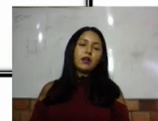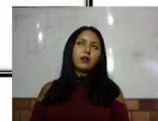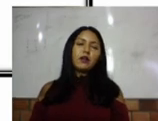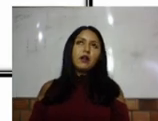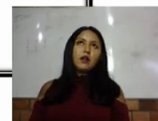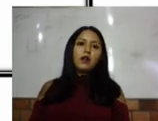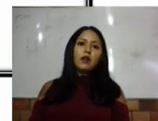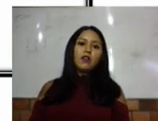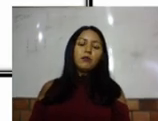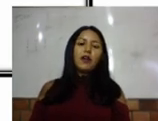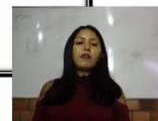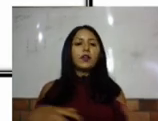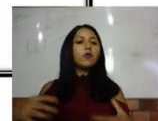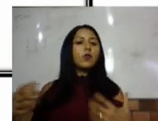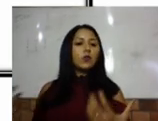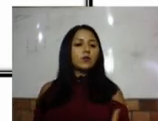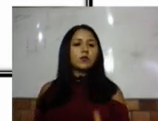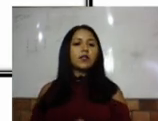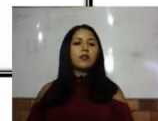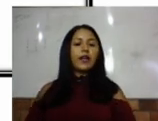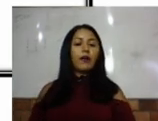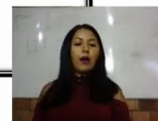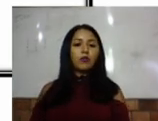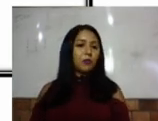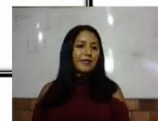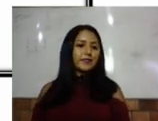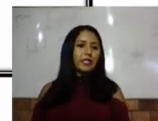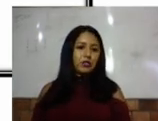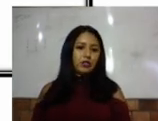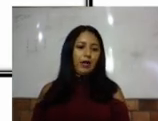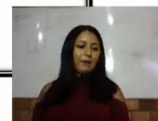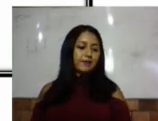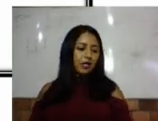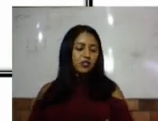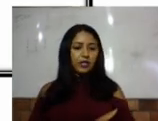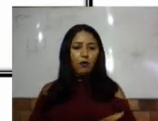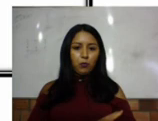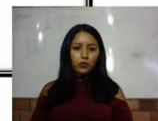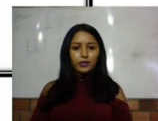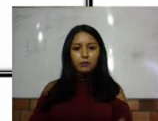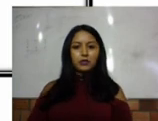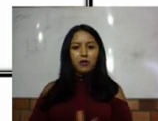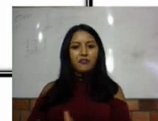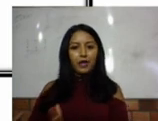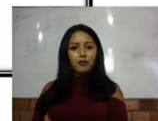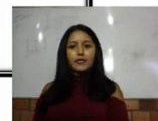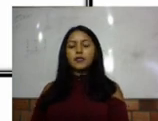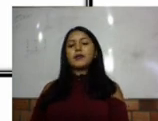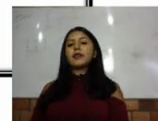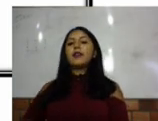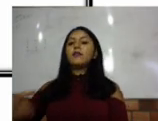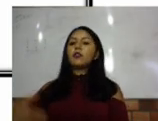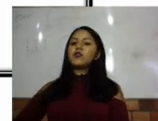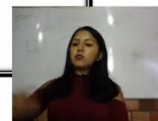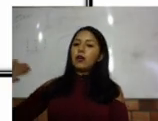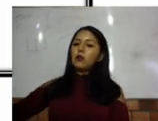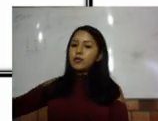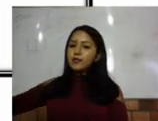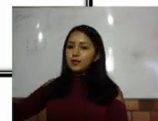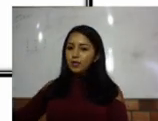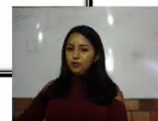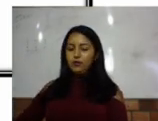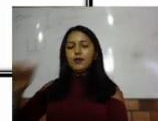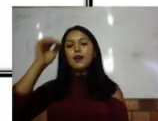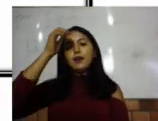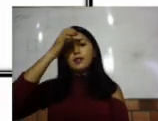toda quarta-feira eu quero começar um curso então é algo no presente apesar de que há um bom tempo tem uma frequência mas aquele